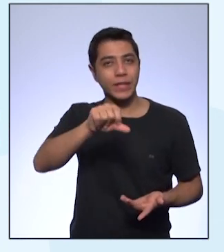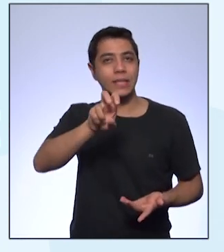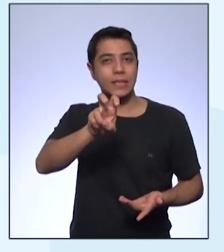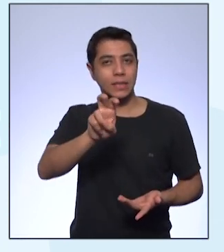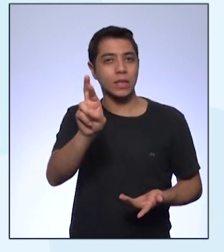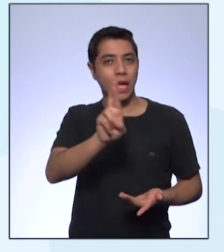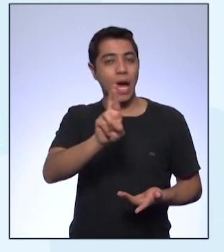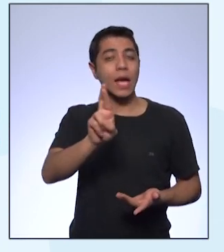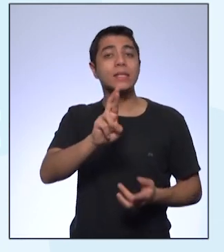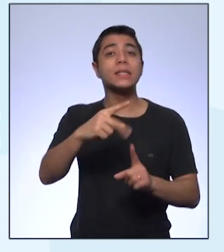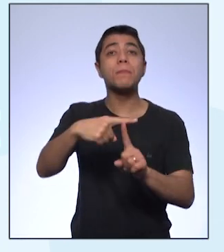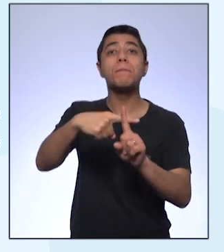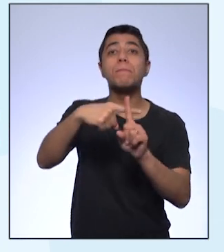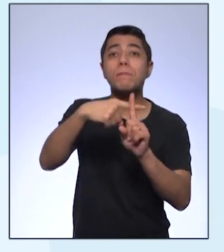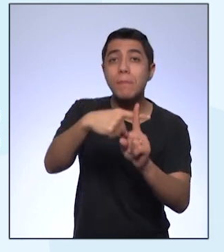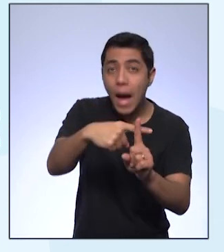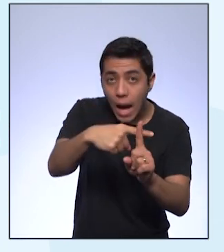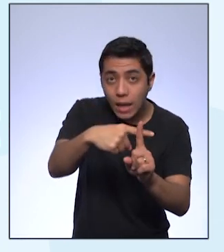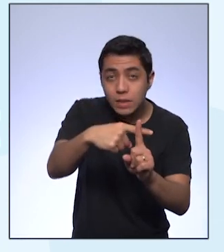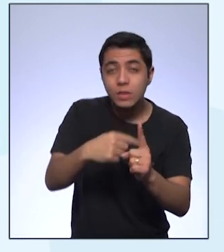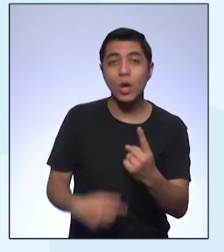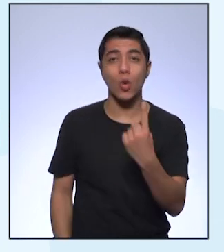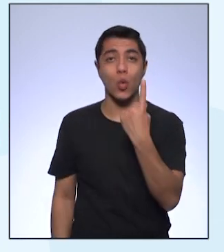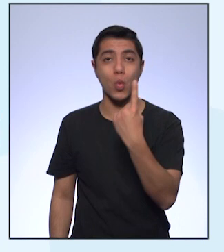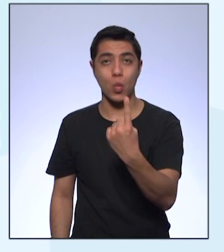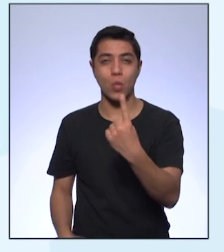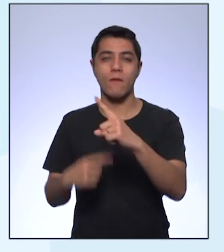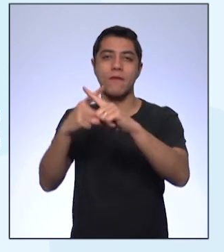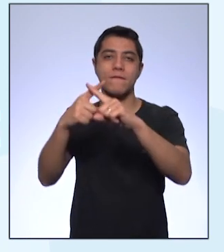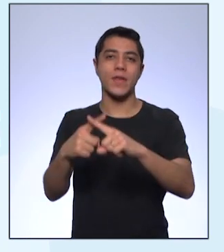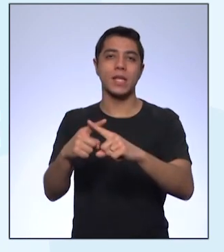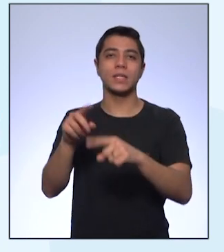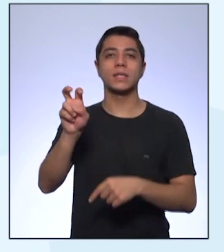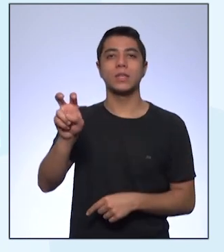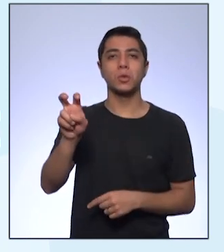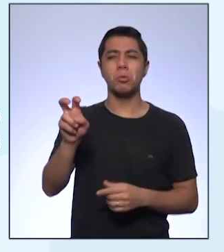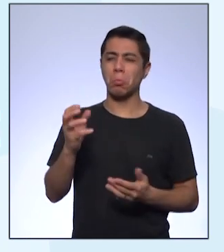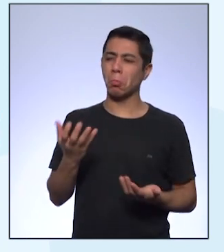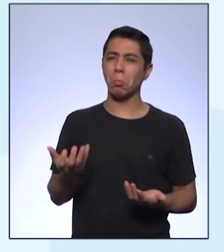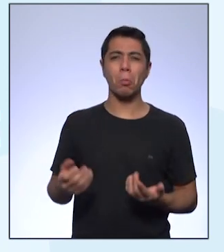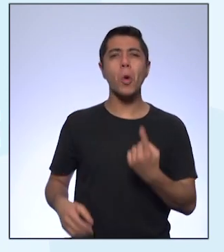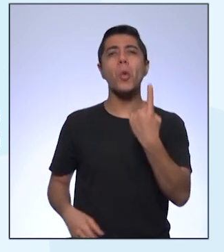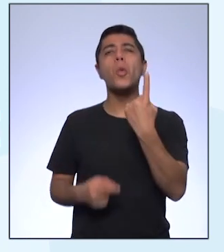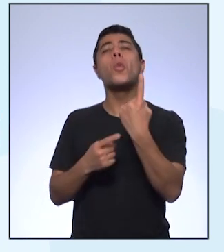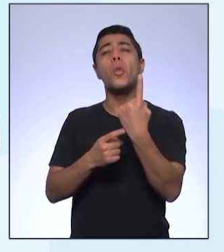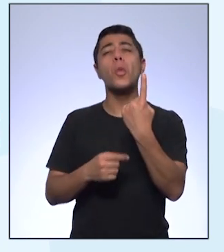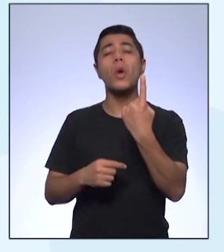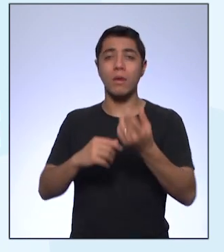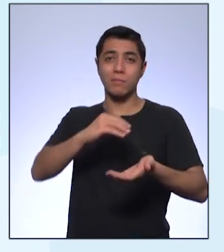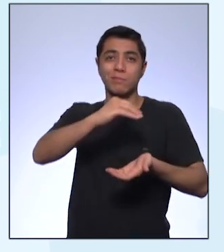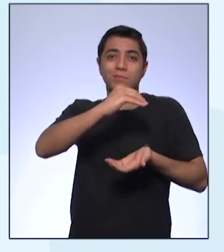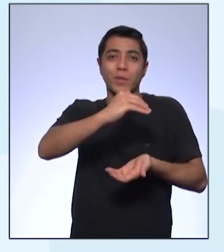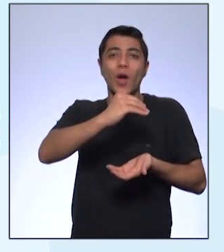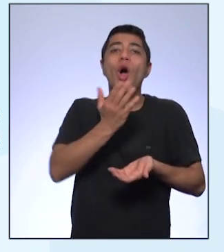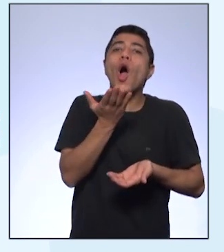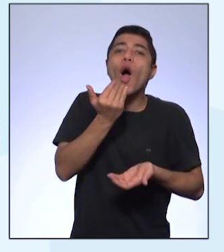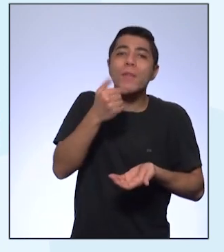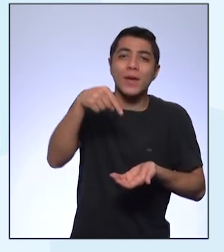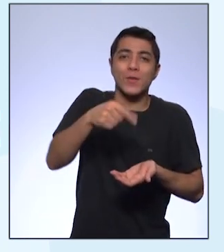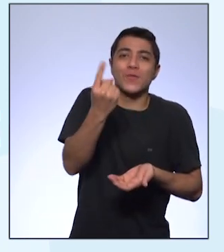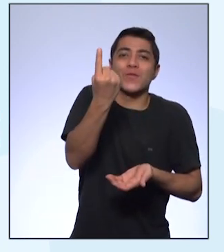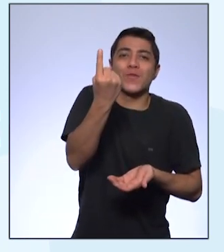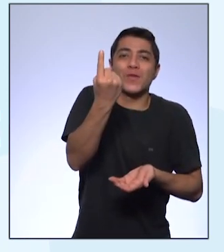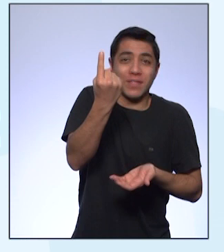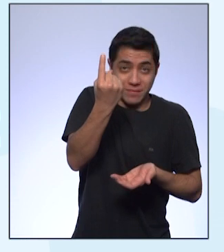1 vezes 5? Ela está comprando um pote por R$ 5,00. E aí o que, que acontece? Você vai multiplica antes de somar,